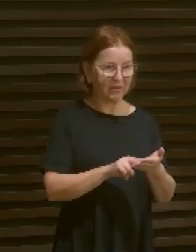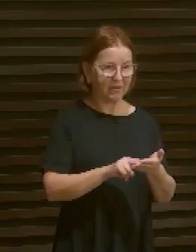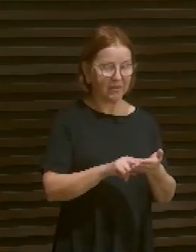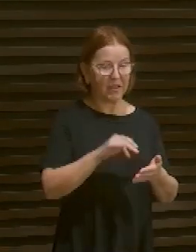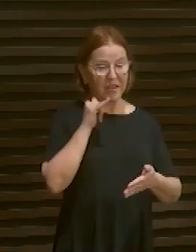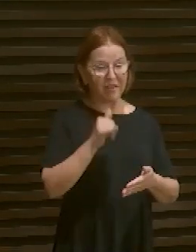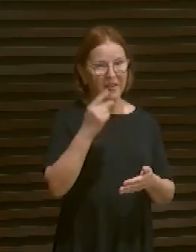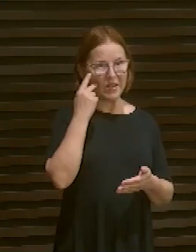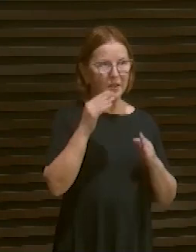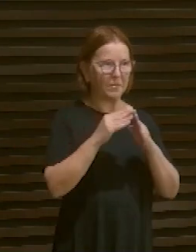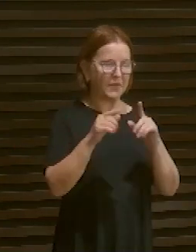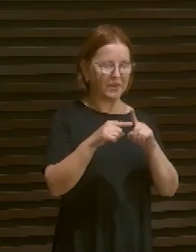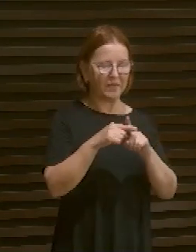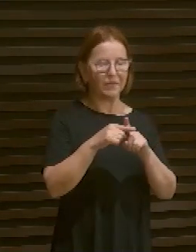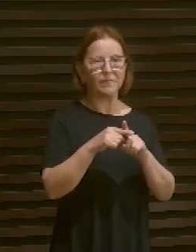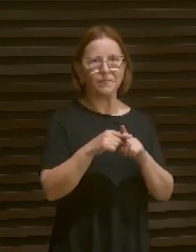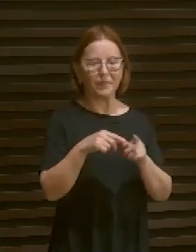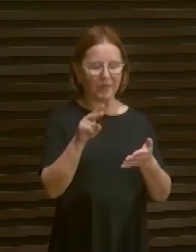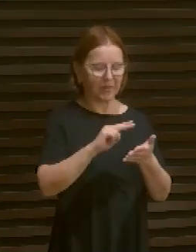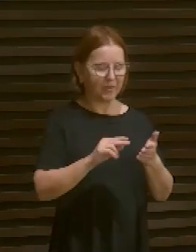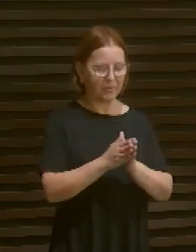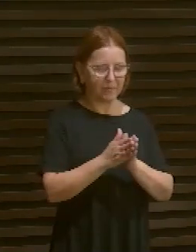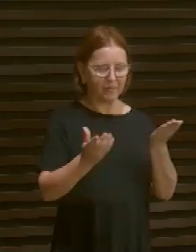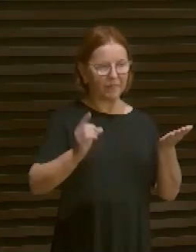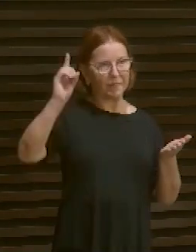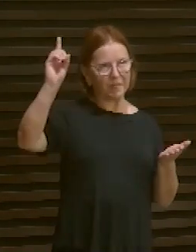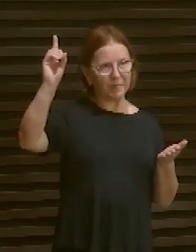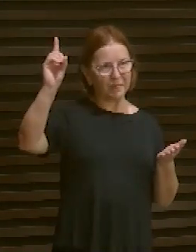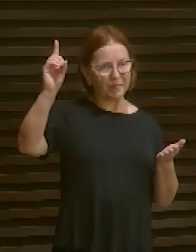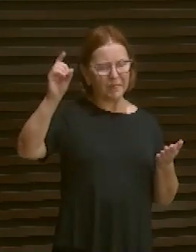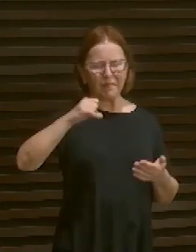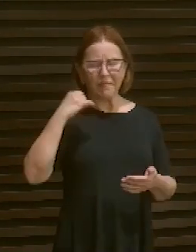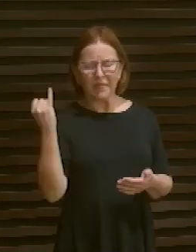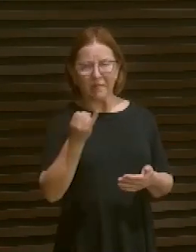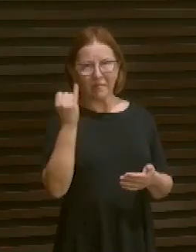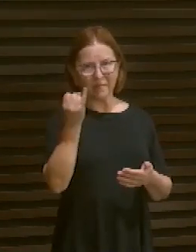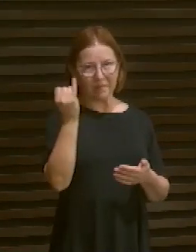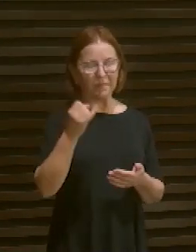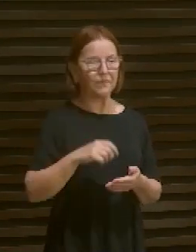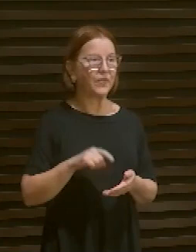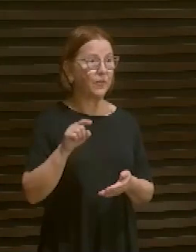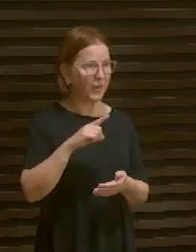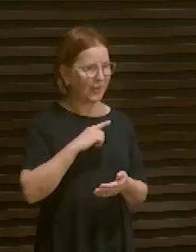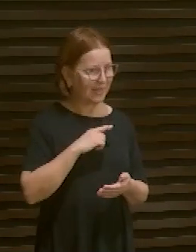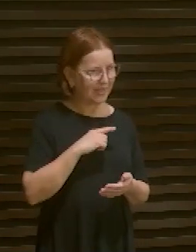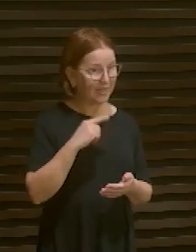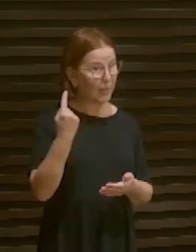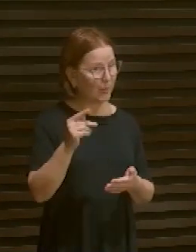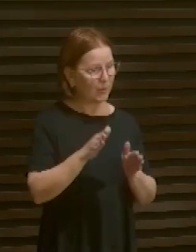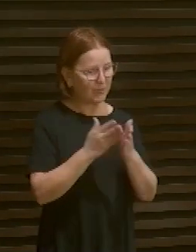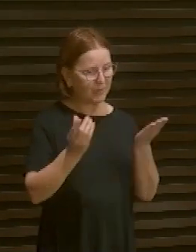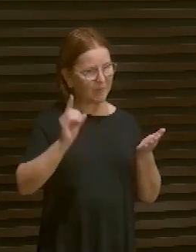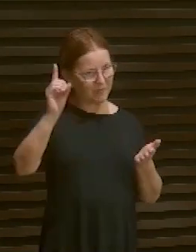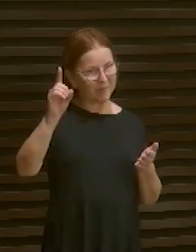igrejas. Então, a leitura bíblica é fundamental. Você tem a sua Bíblia aí.